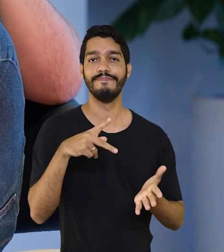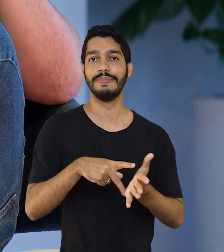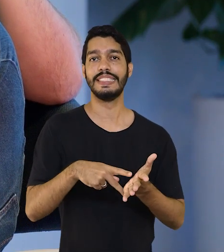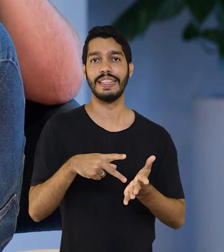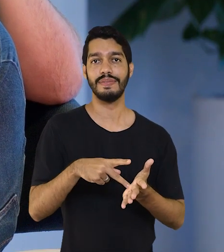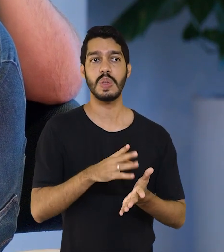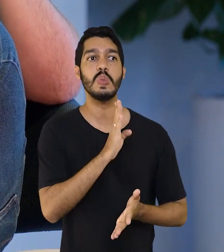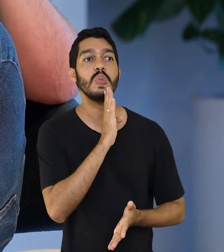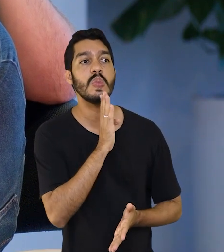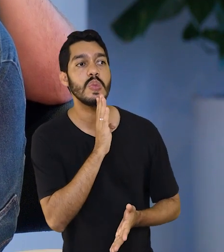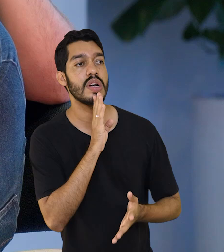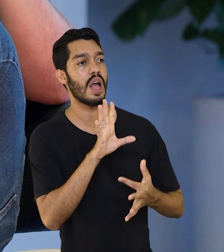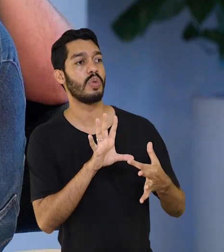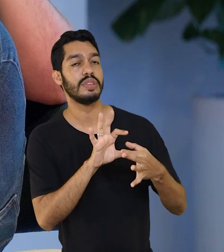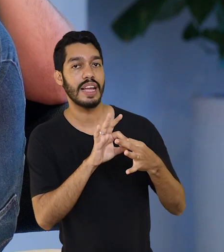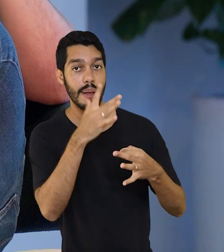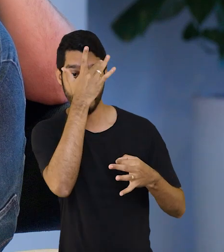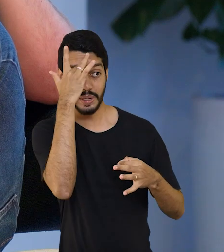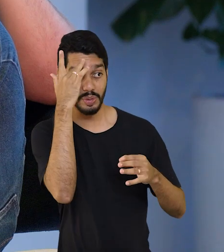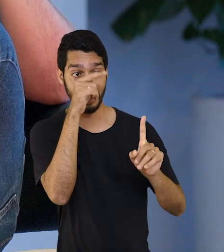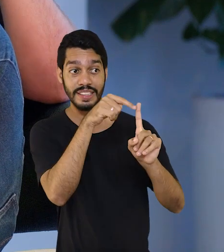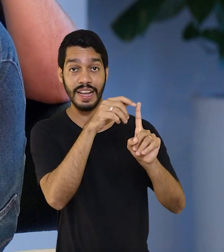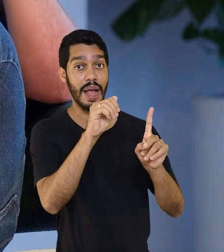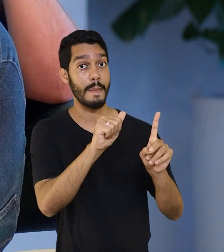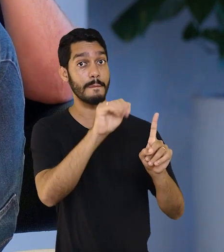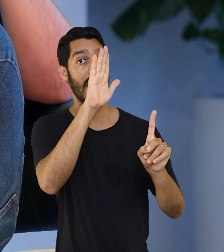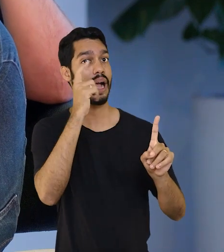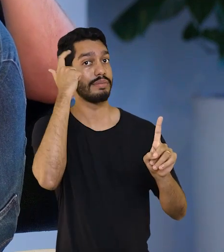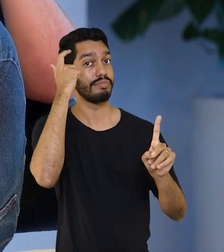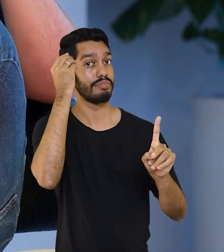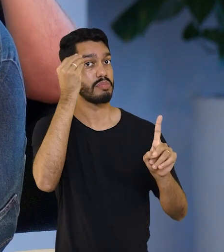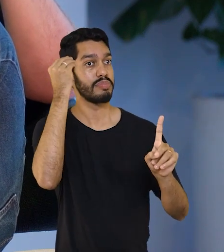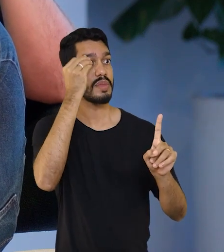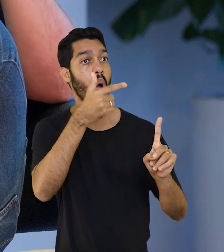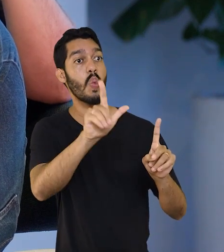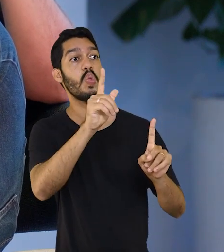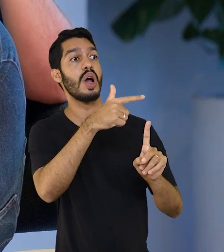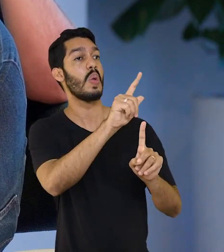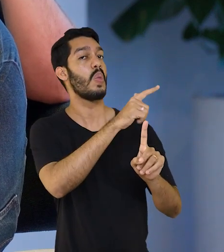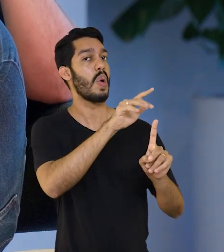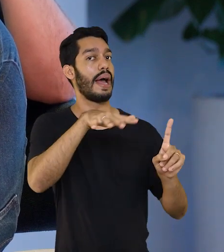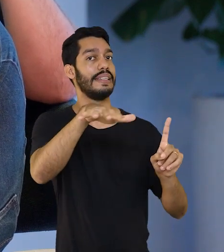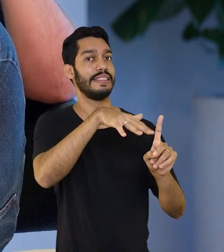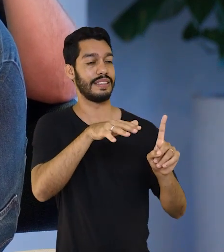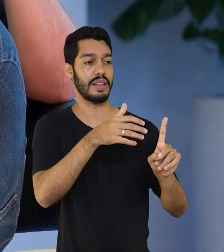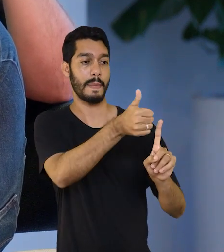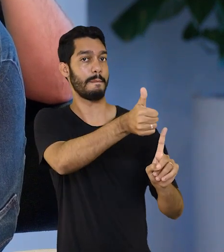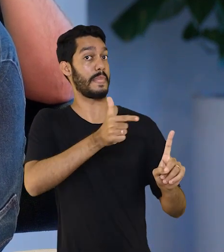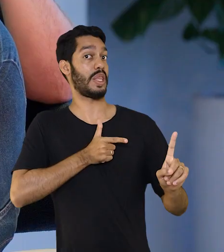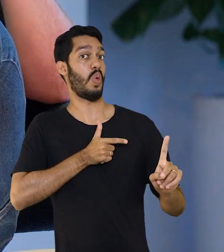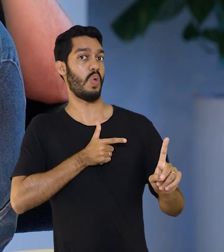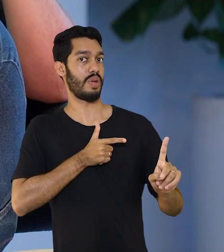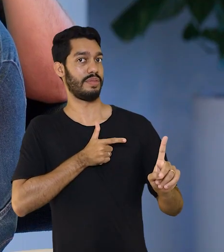muito grande de conhecer e se conectar com pessoas que sabem mais do que você em outros campos de atuação, que são melhores